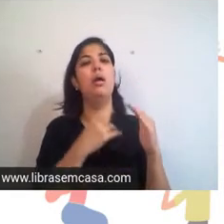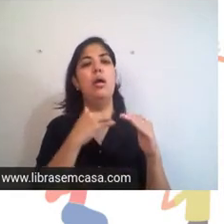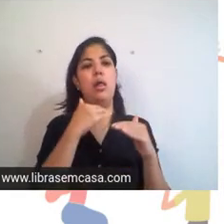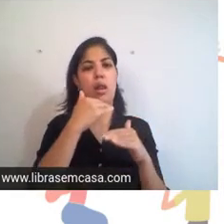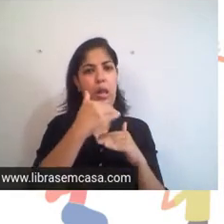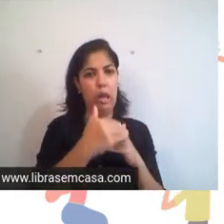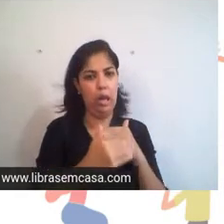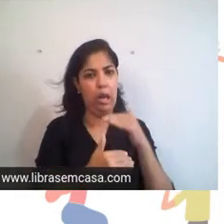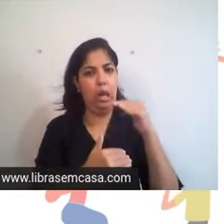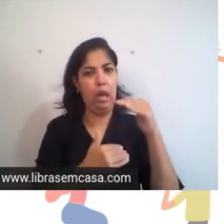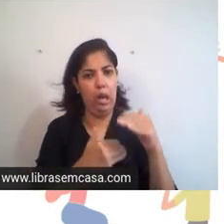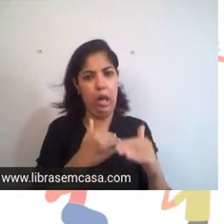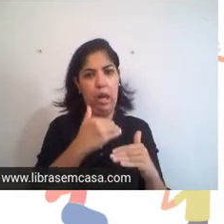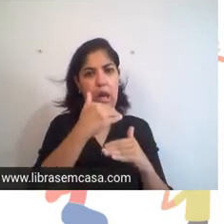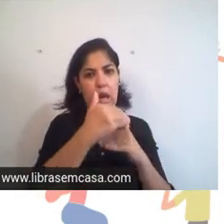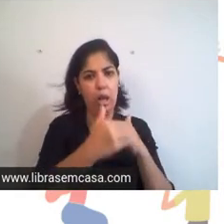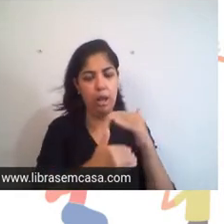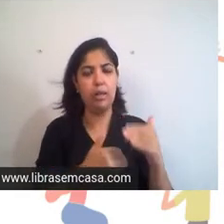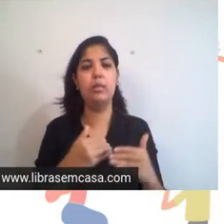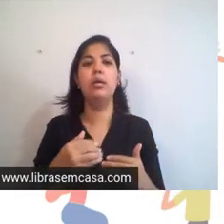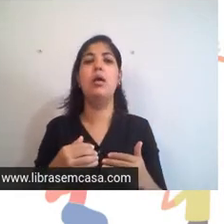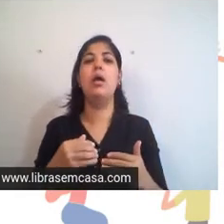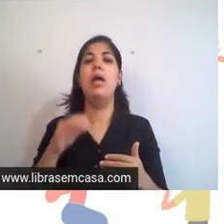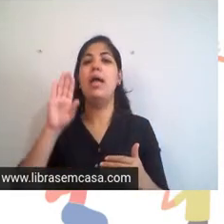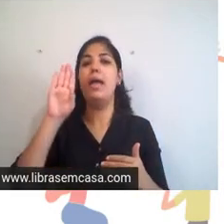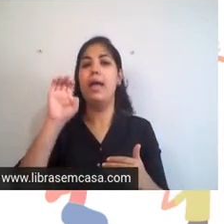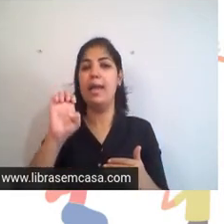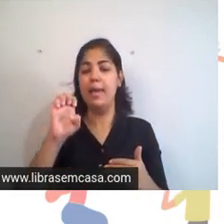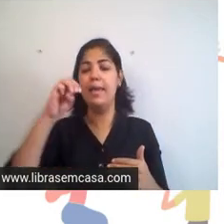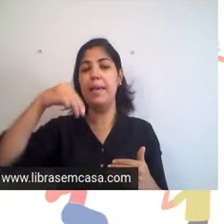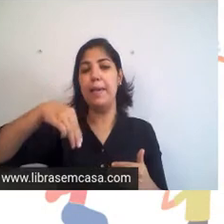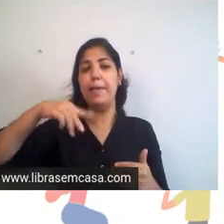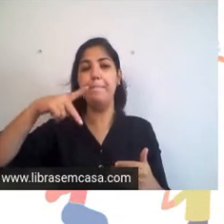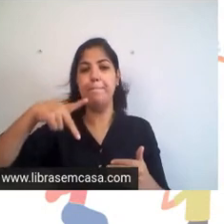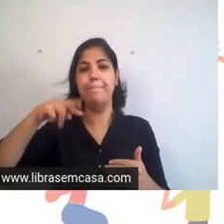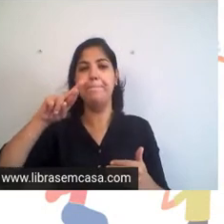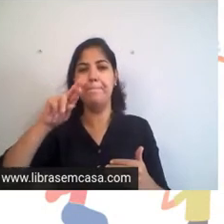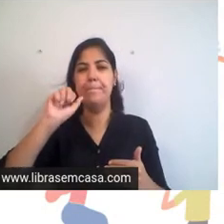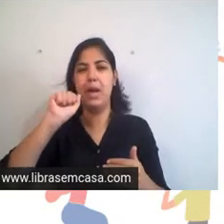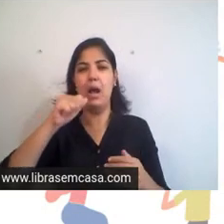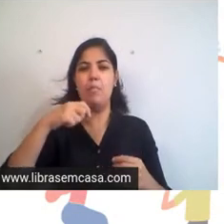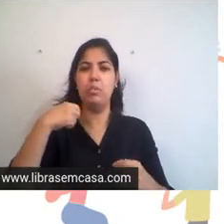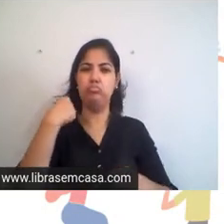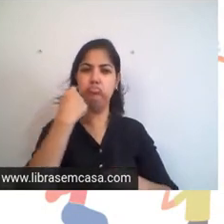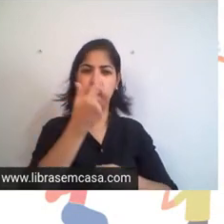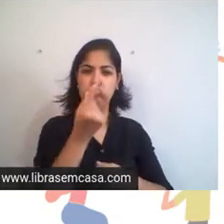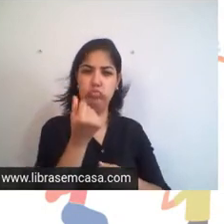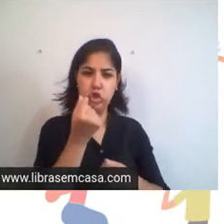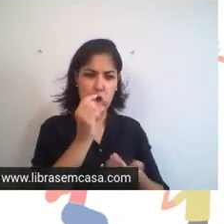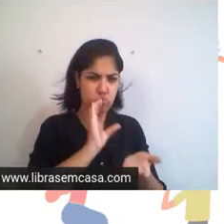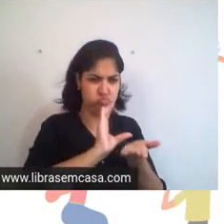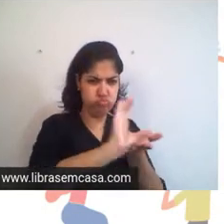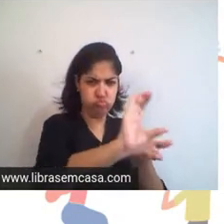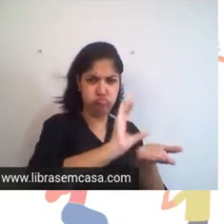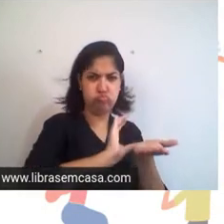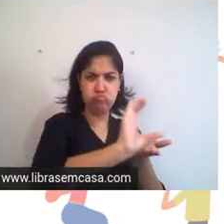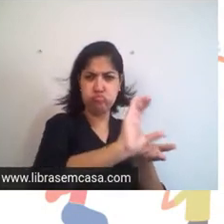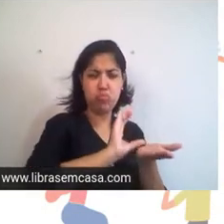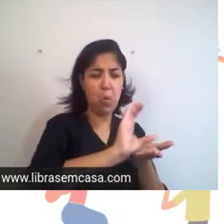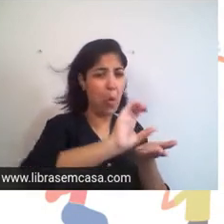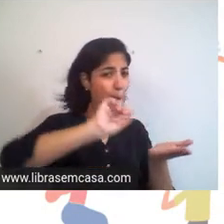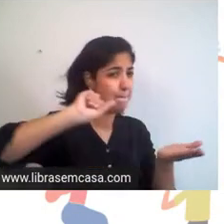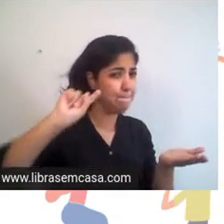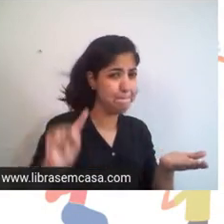pequena escala. A Embrapa investe bilhões no desenvolvimento da agricultura de baixo carbono, é um programa importante da